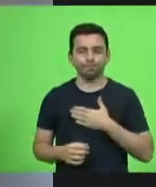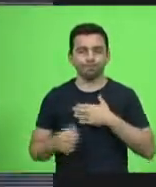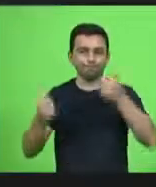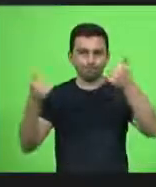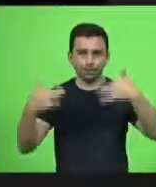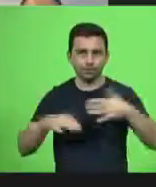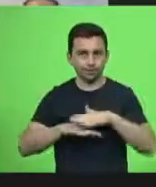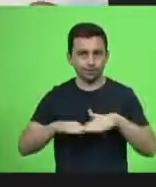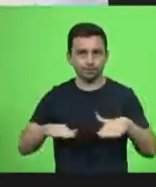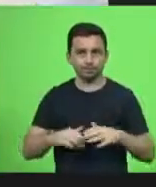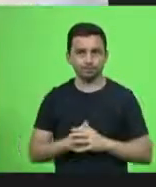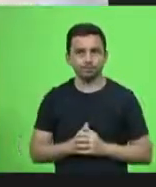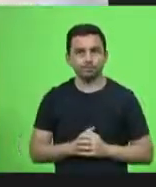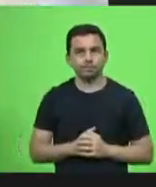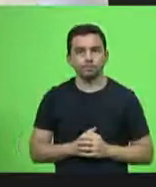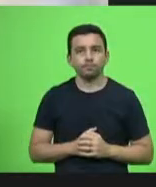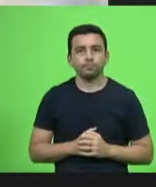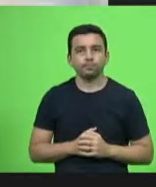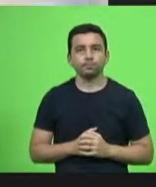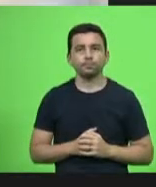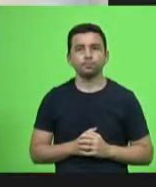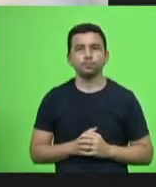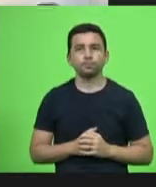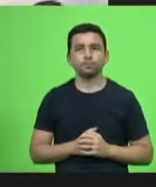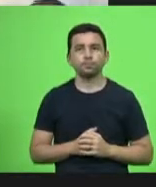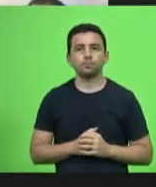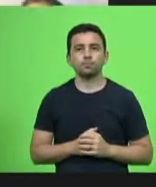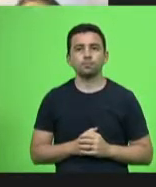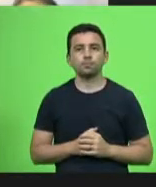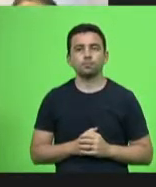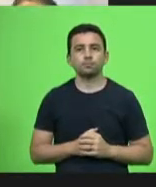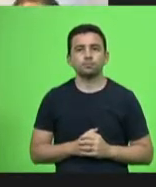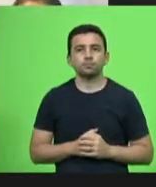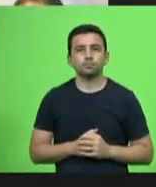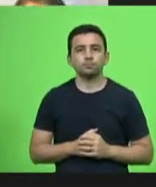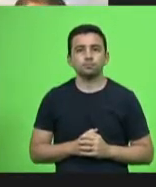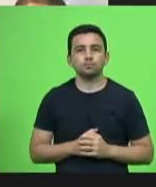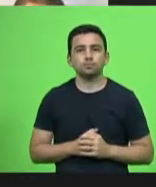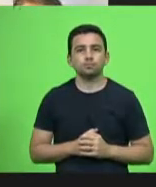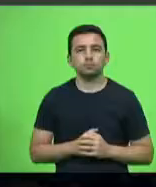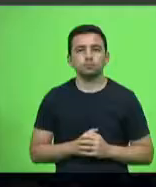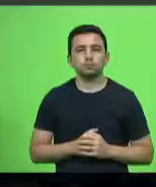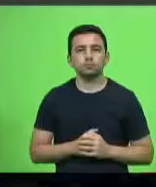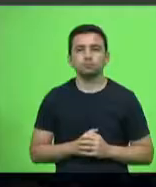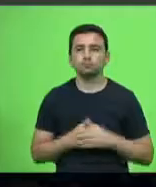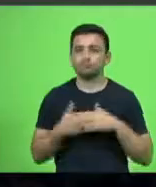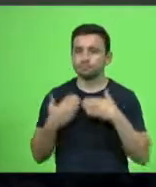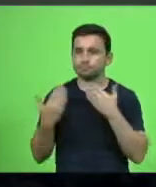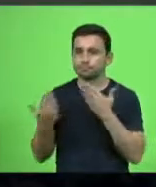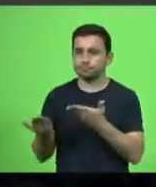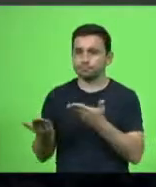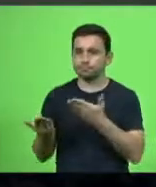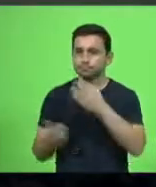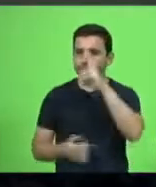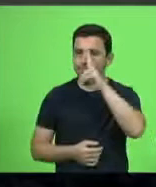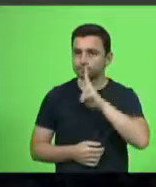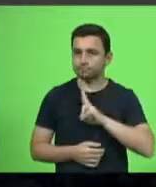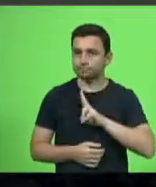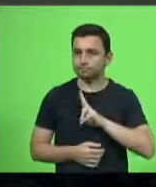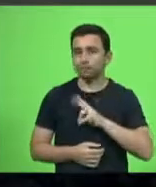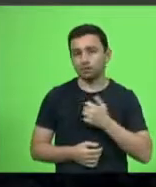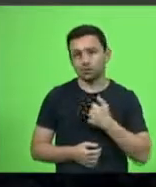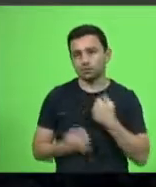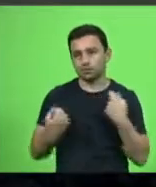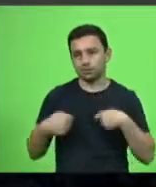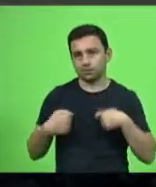deputado. Obrigado, deputado Sopelsa. Obrigado, deputado Ivan. Deputado Ivan, me cabe algumas respostas em